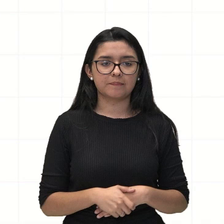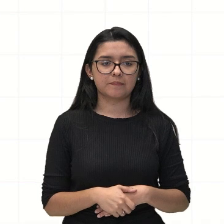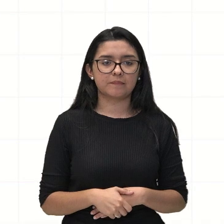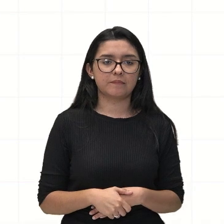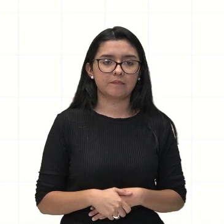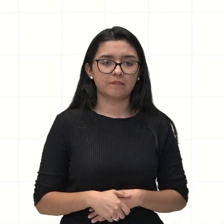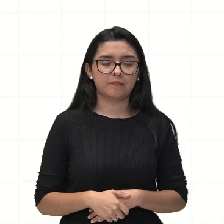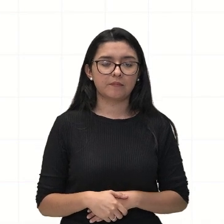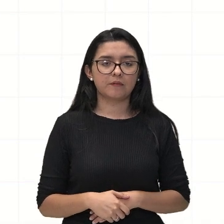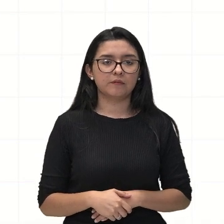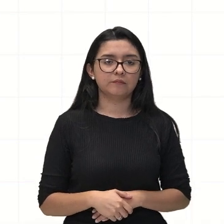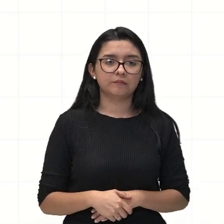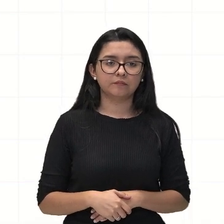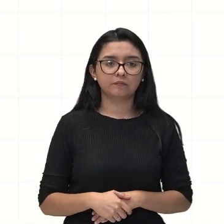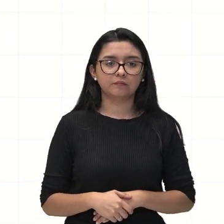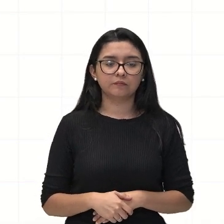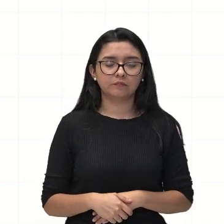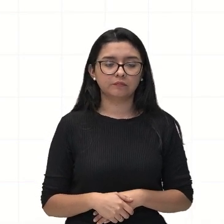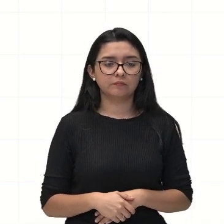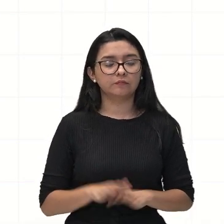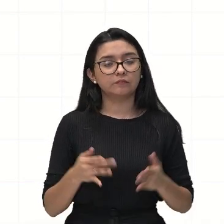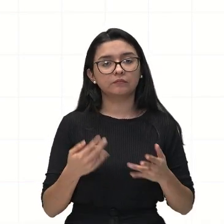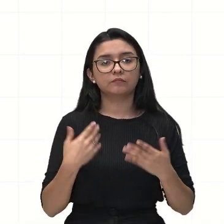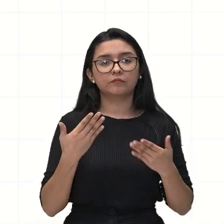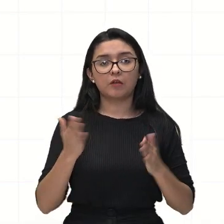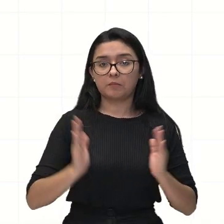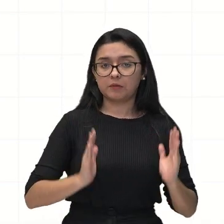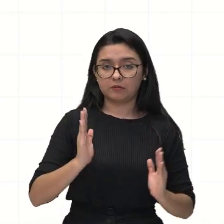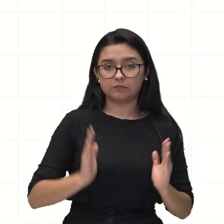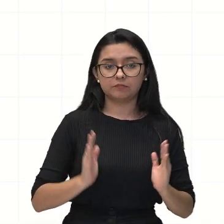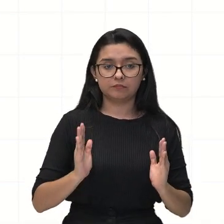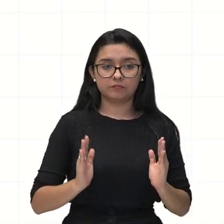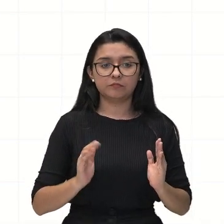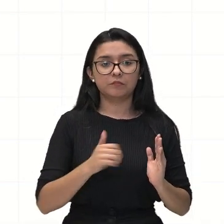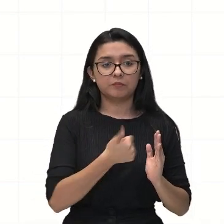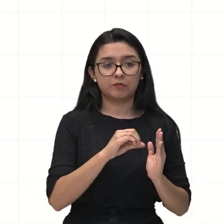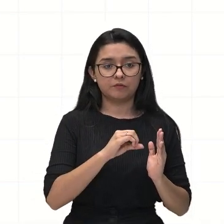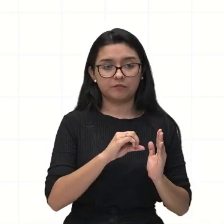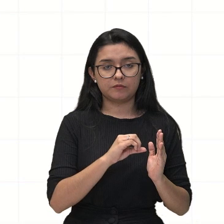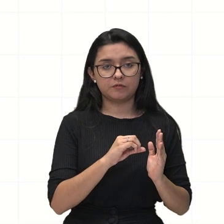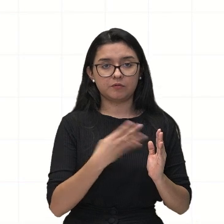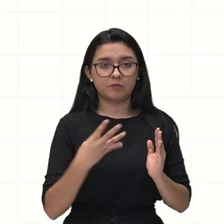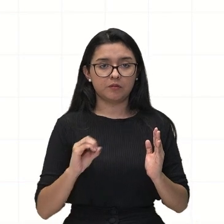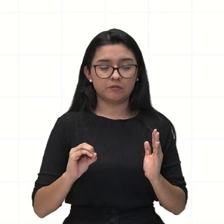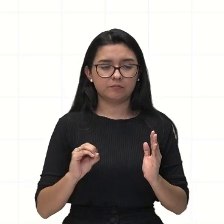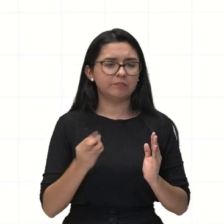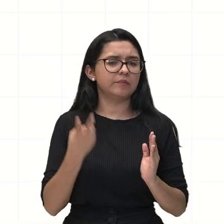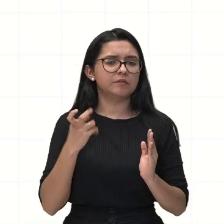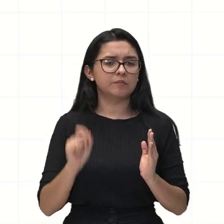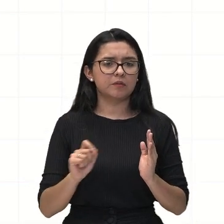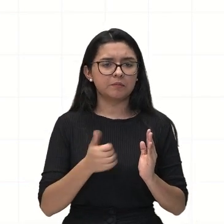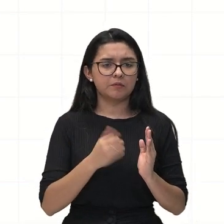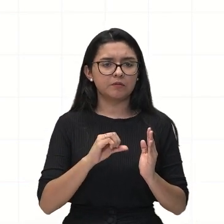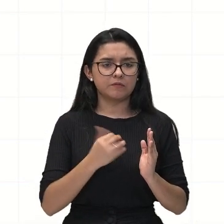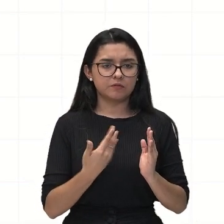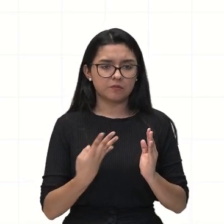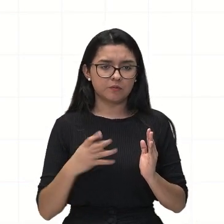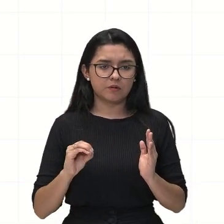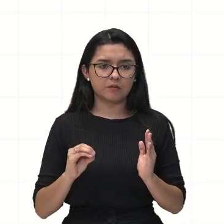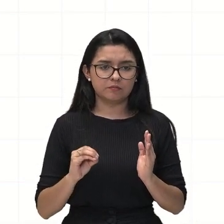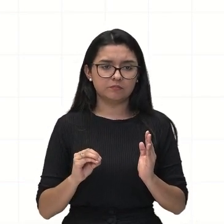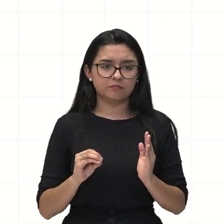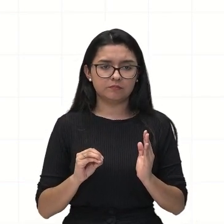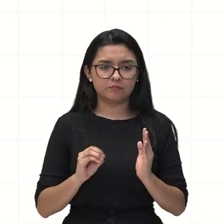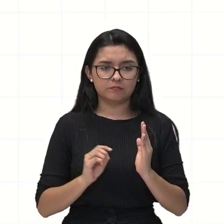em relação ao aquele período do tempo, né, em 1940. Então, observe que em 1940, a coluna